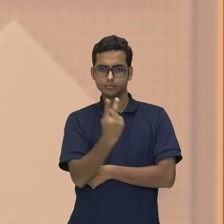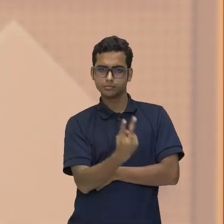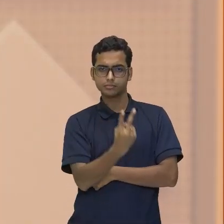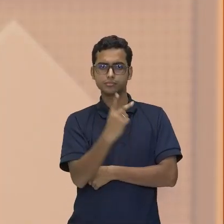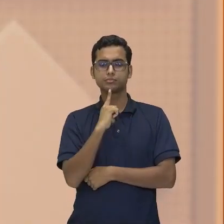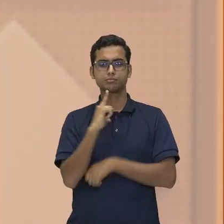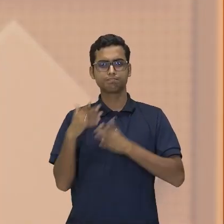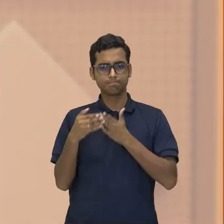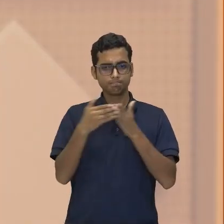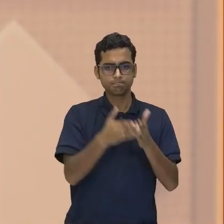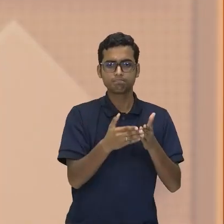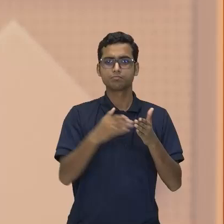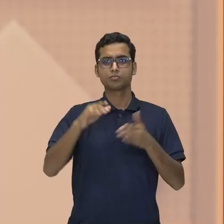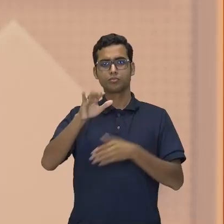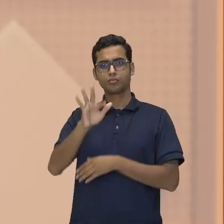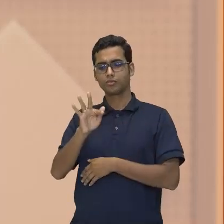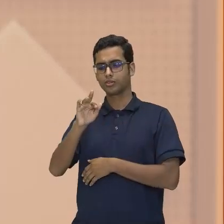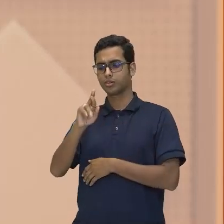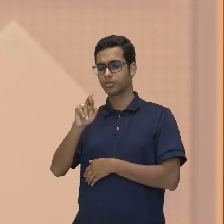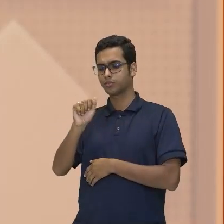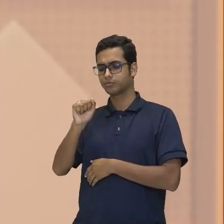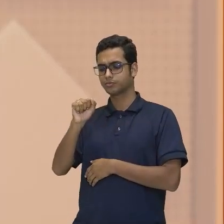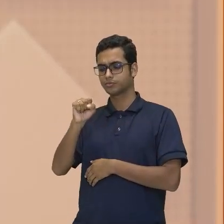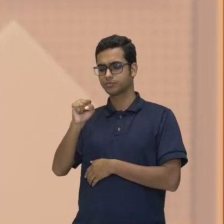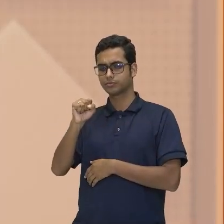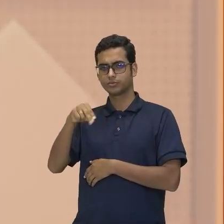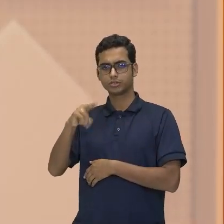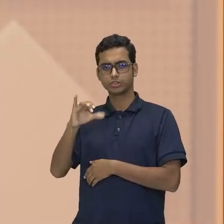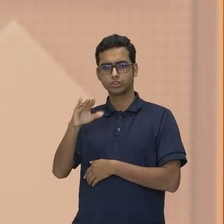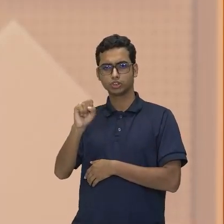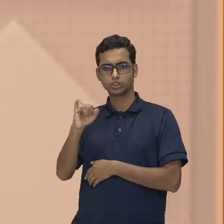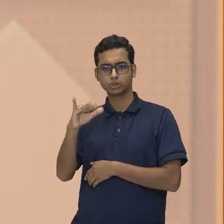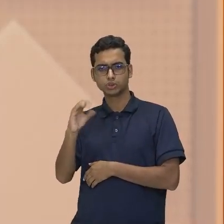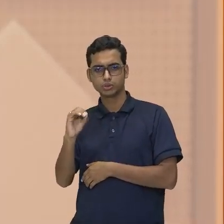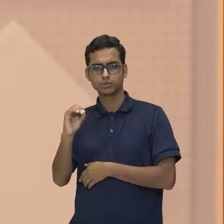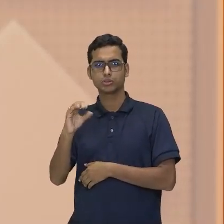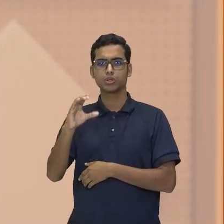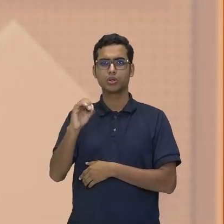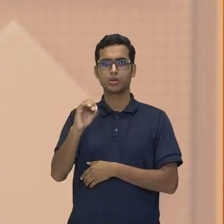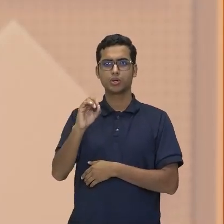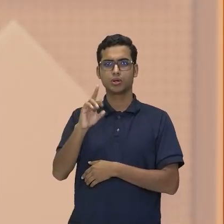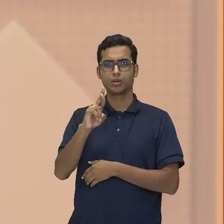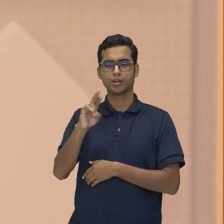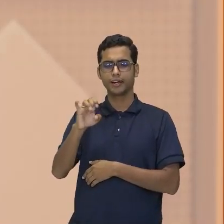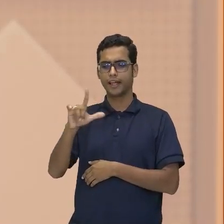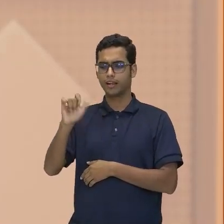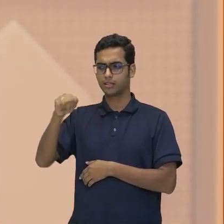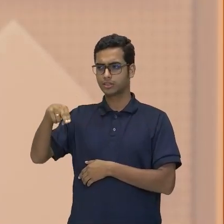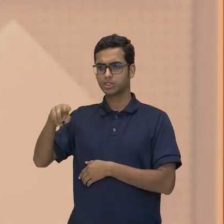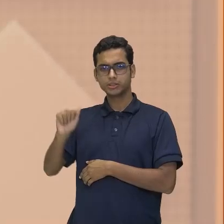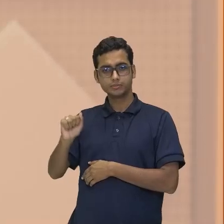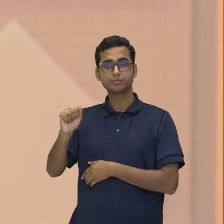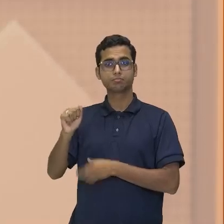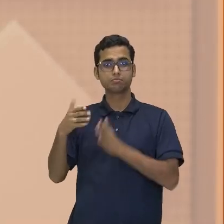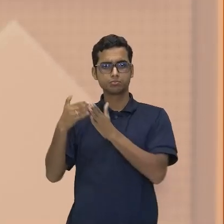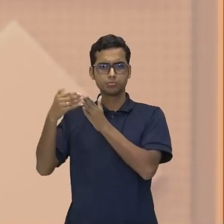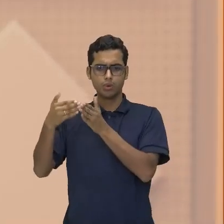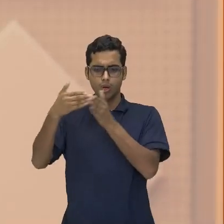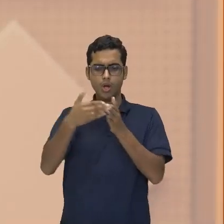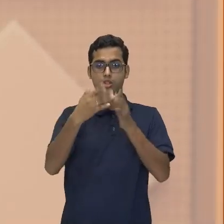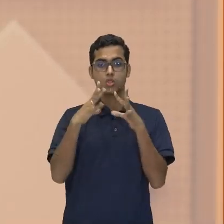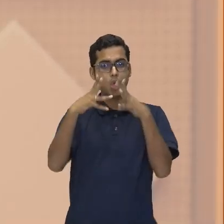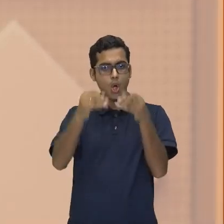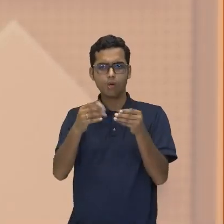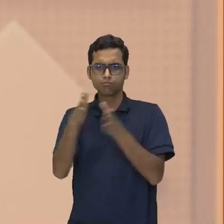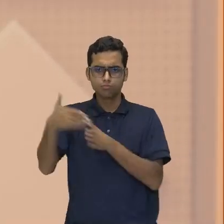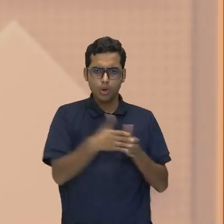de Francisco de Orellana, que vai ser a primeira expedição que vai percorrer toda a extensão do rio Amazonas. Ela inicia